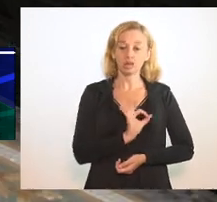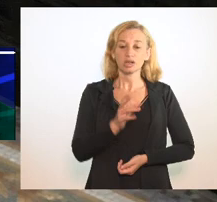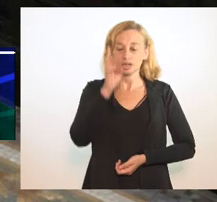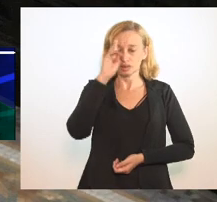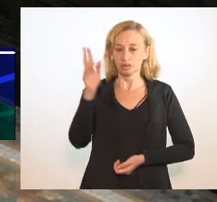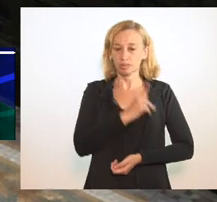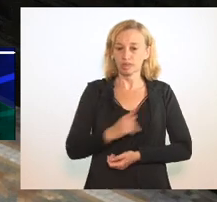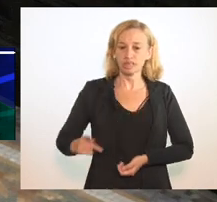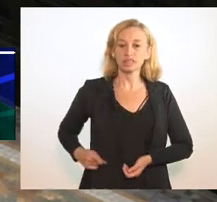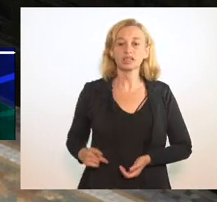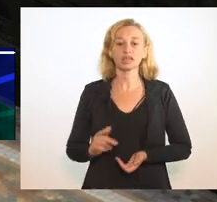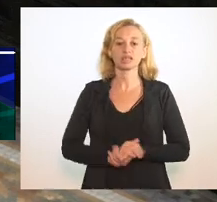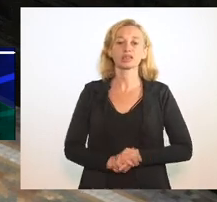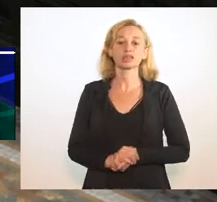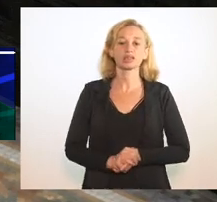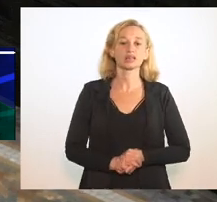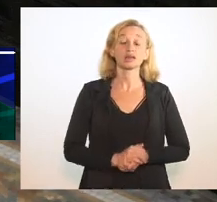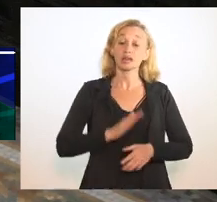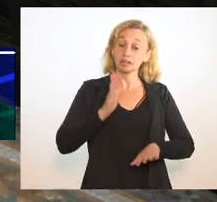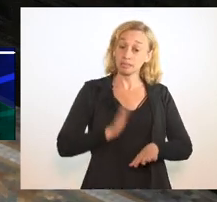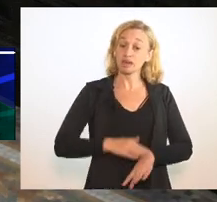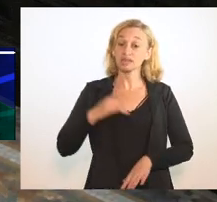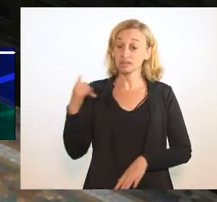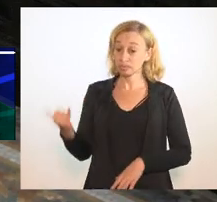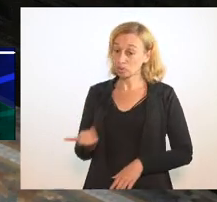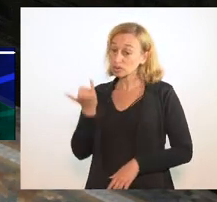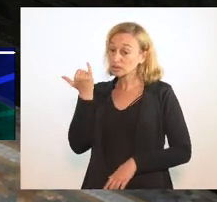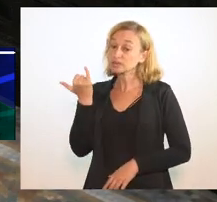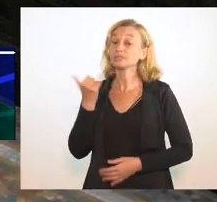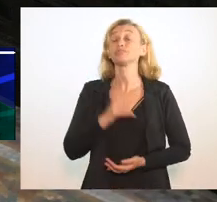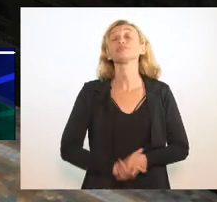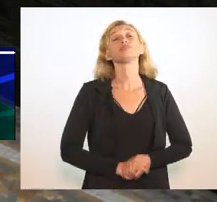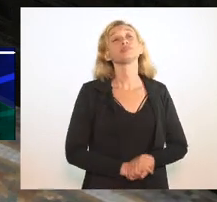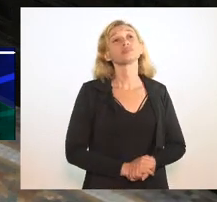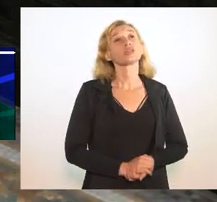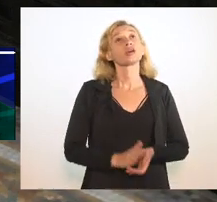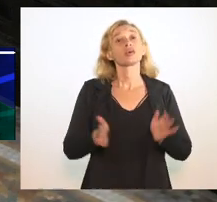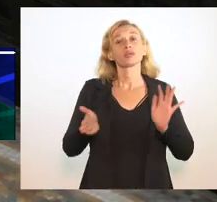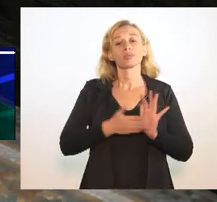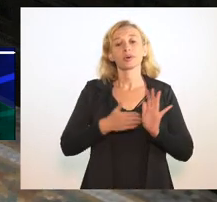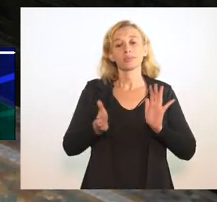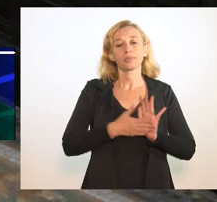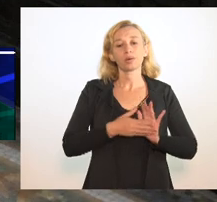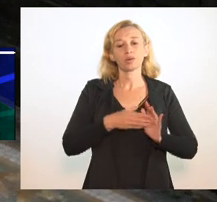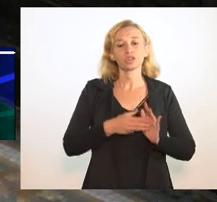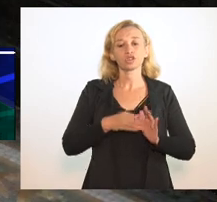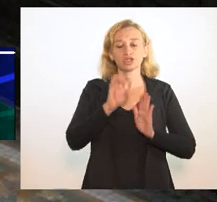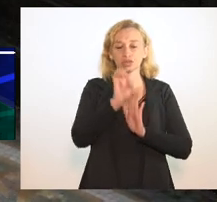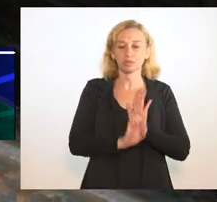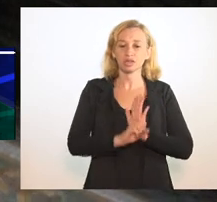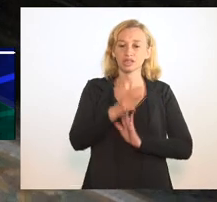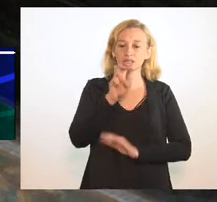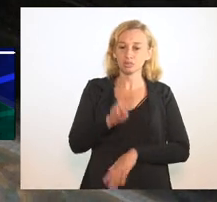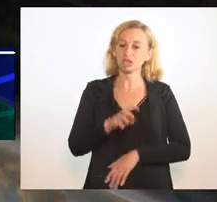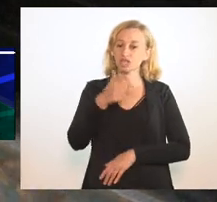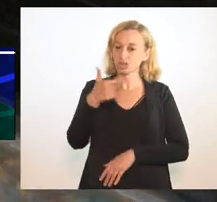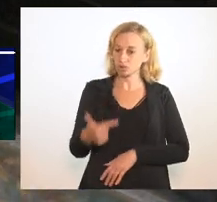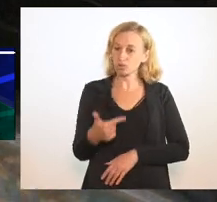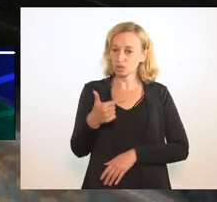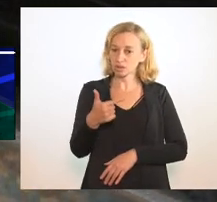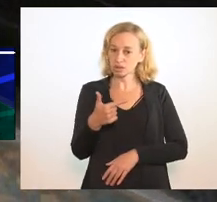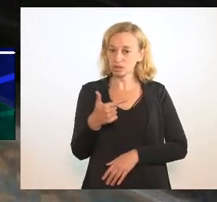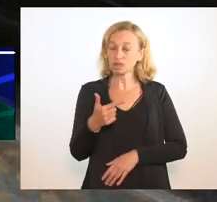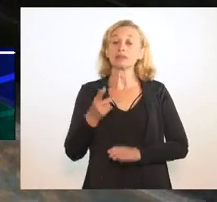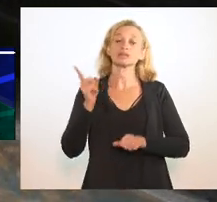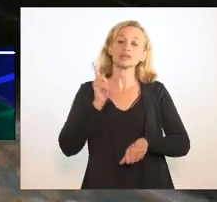Presidente, nos parece mais do que oportuna a proposta de emenda constitucional 52, sobretudo